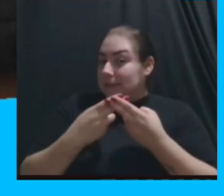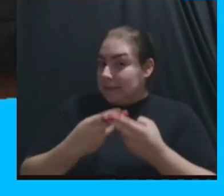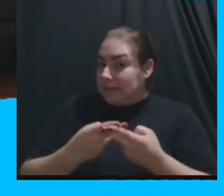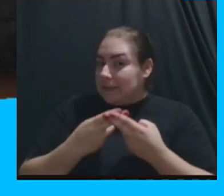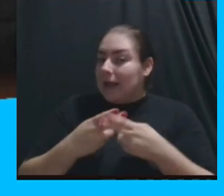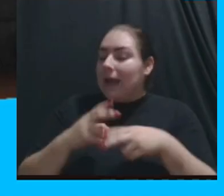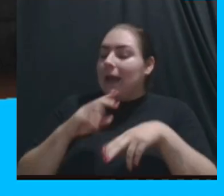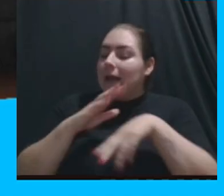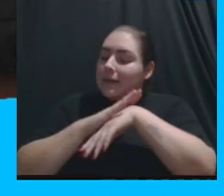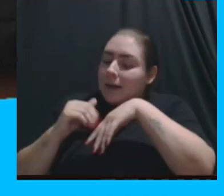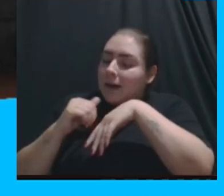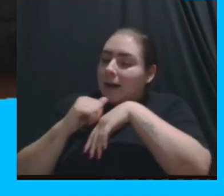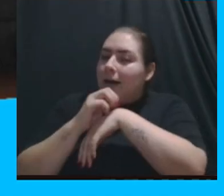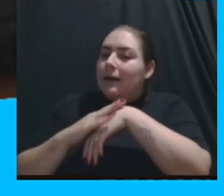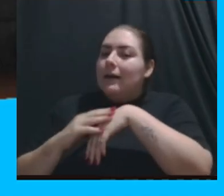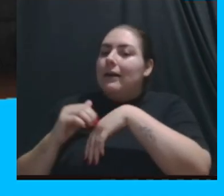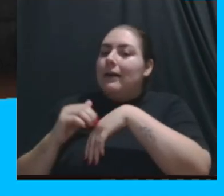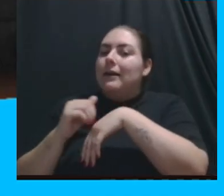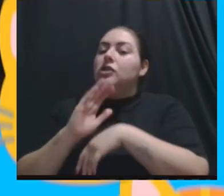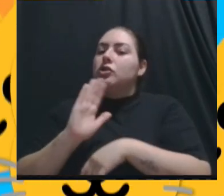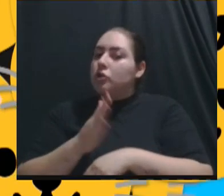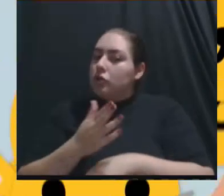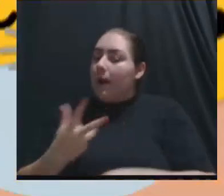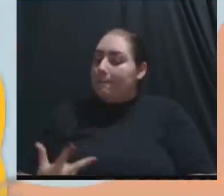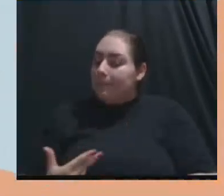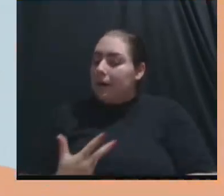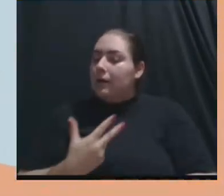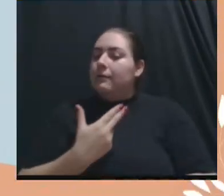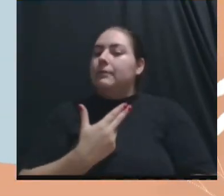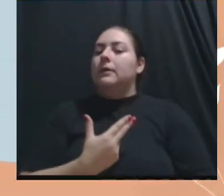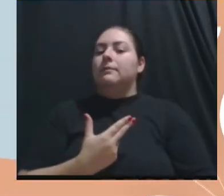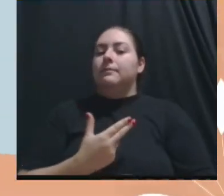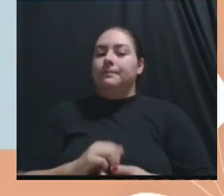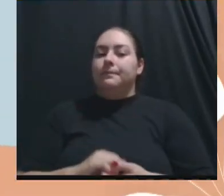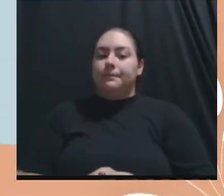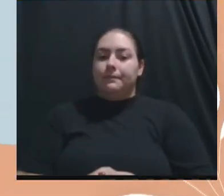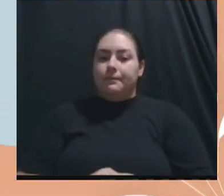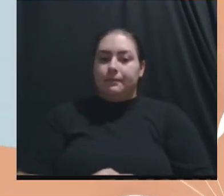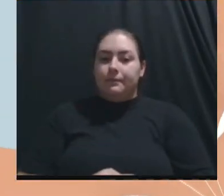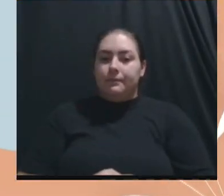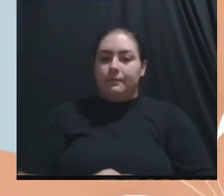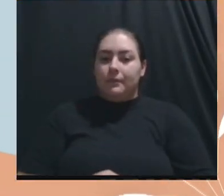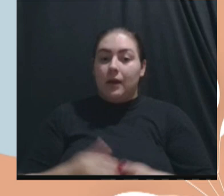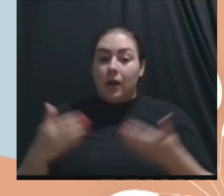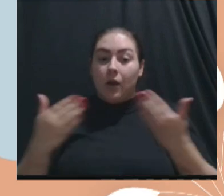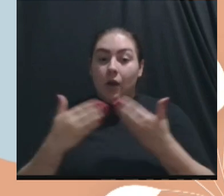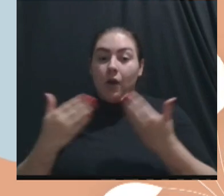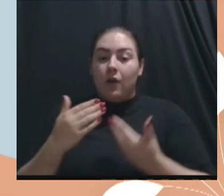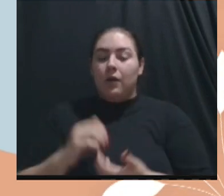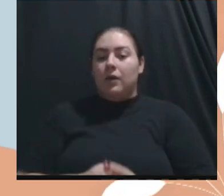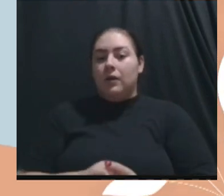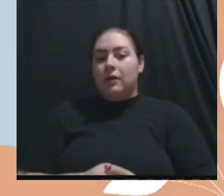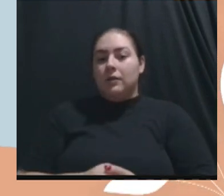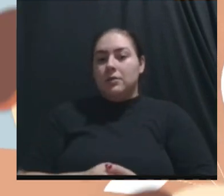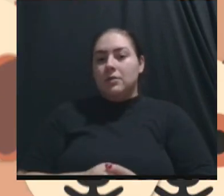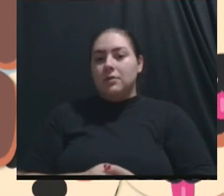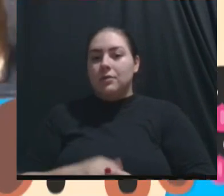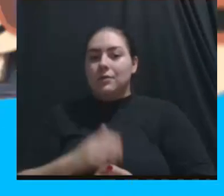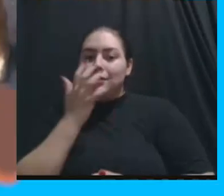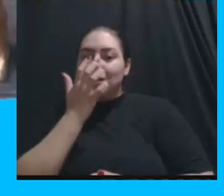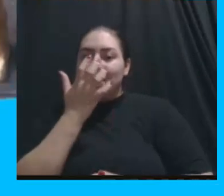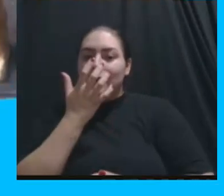está castrado e vermifugado. E agora é a vez dos amiguinhos da ONG Anjos de